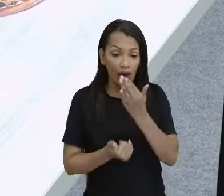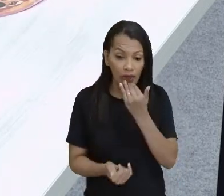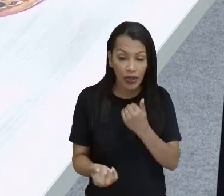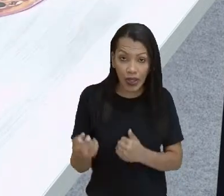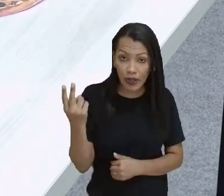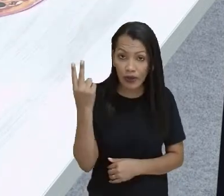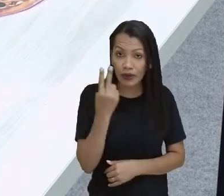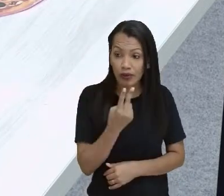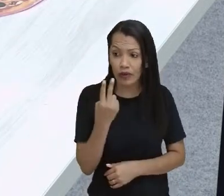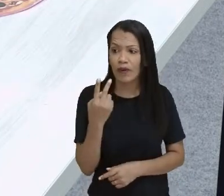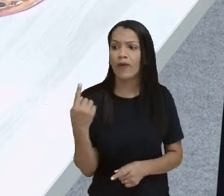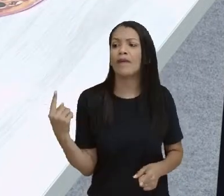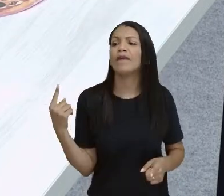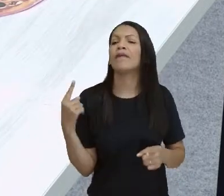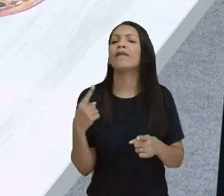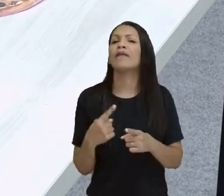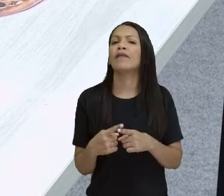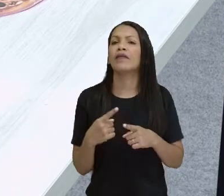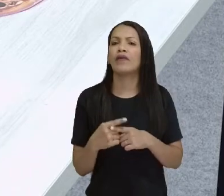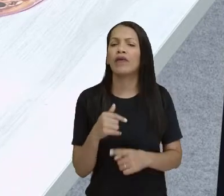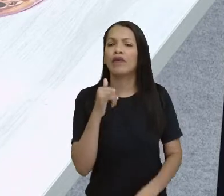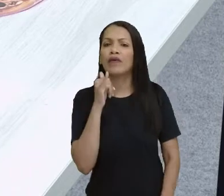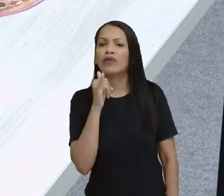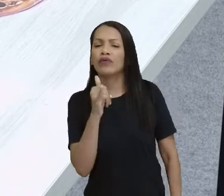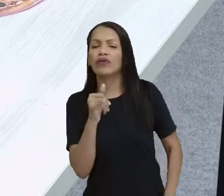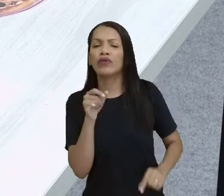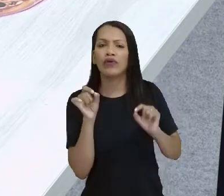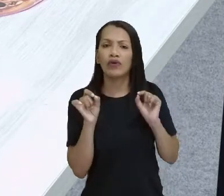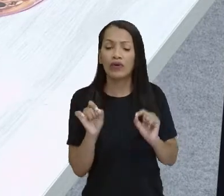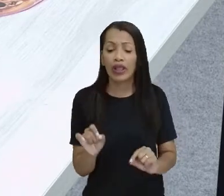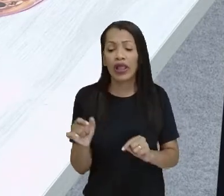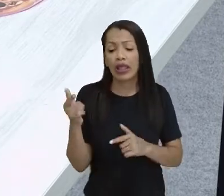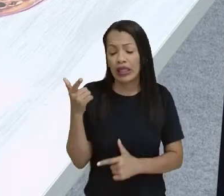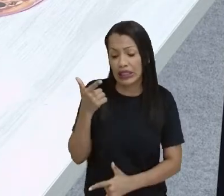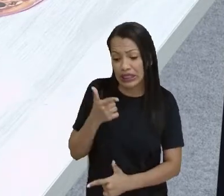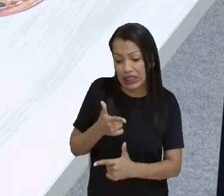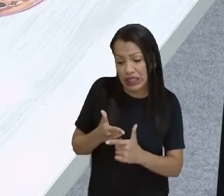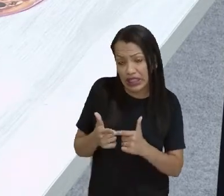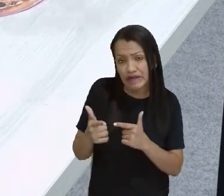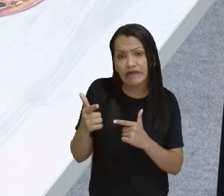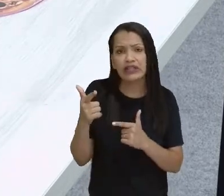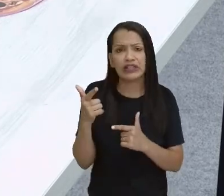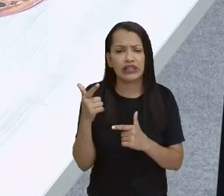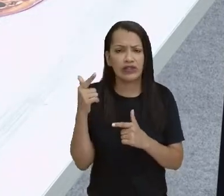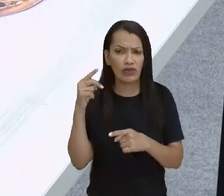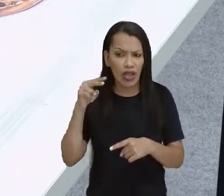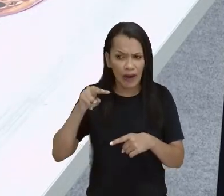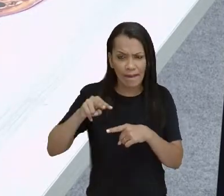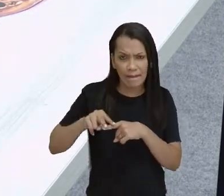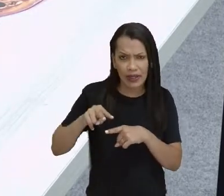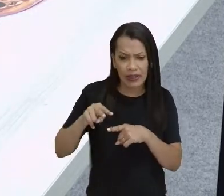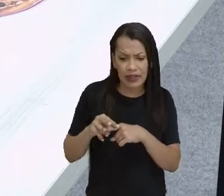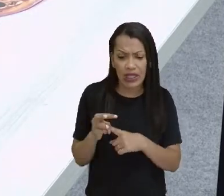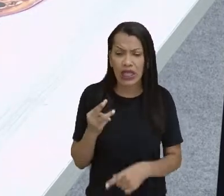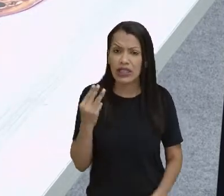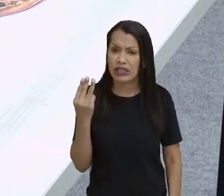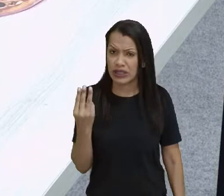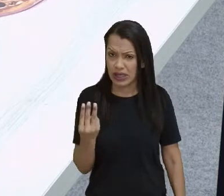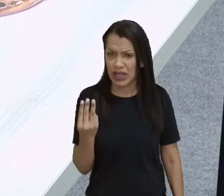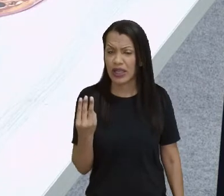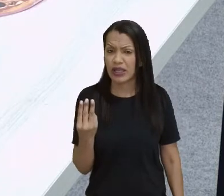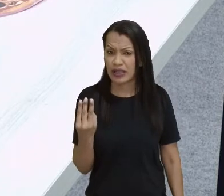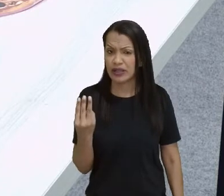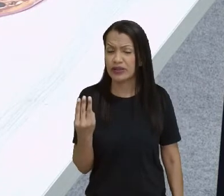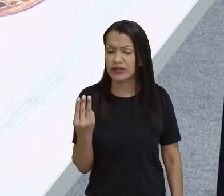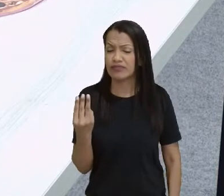terça parte. Isso quer dizer que eu estou dividindo essa pizza em 3